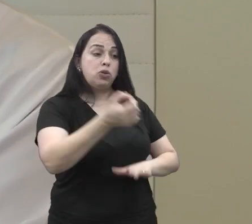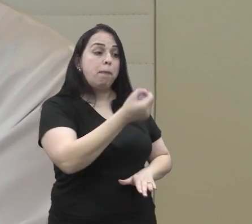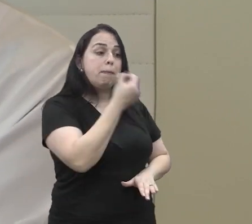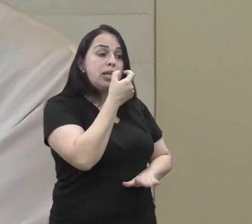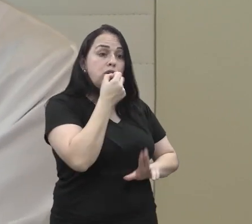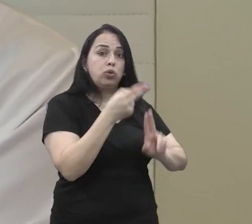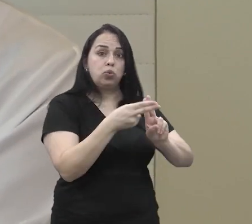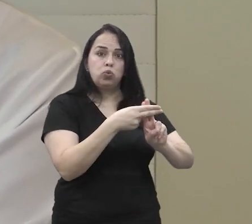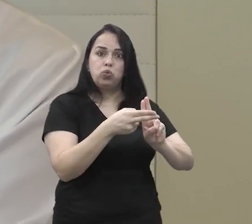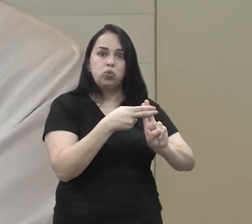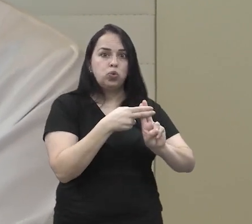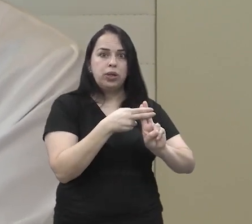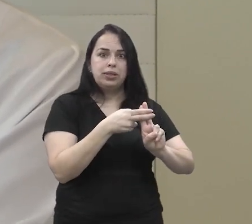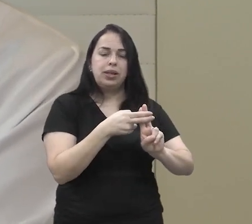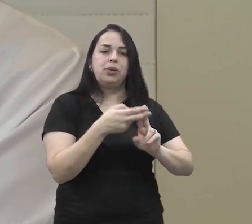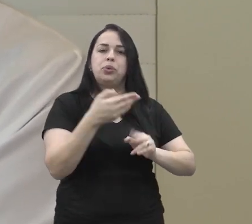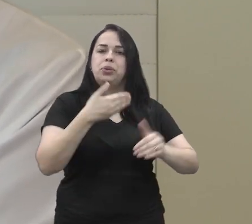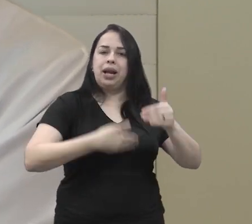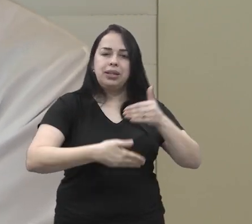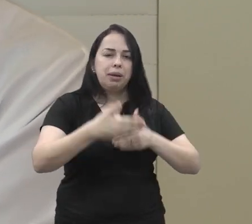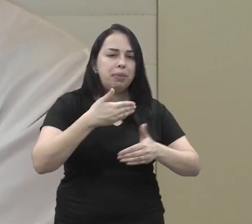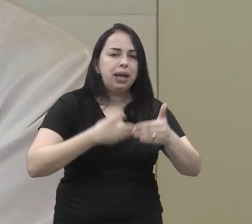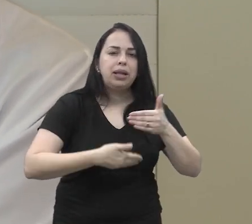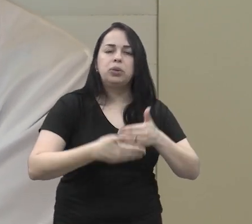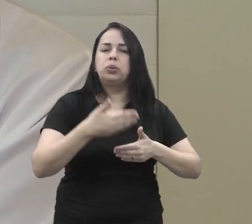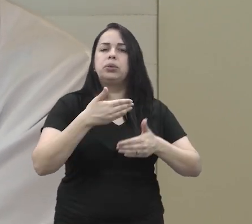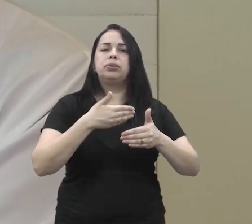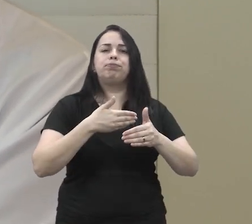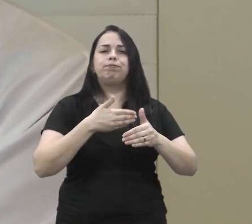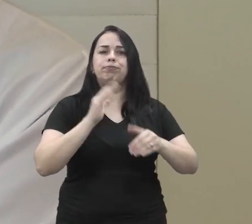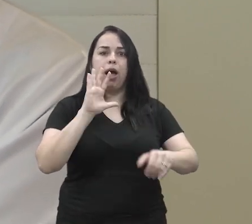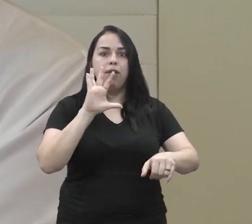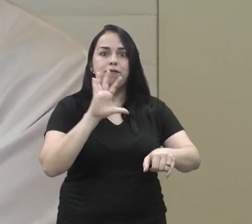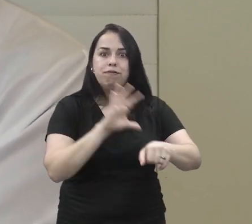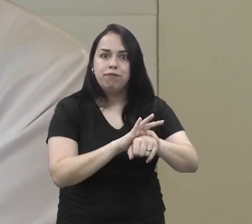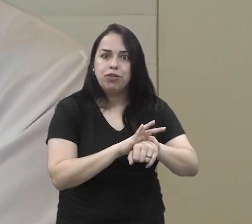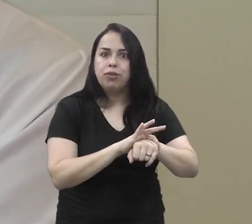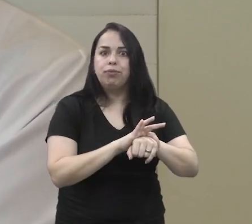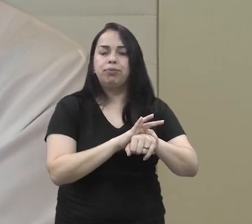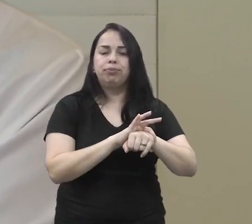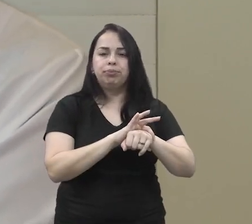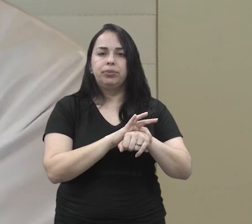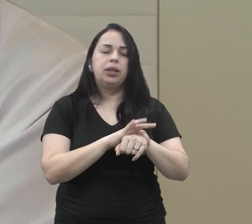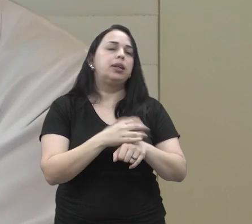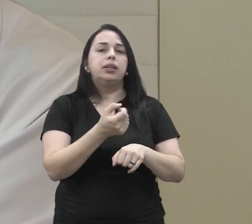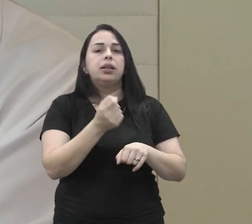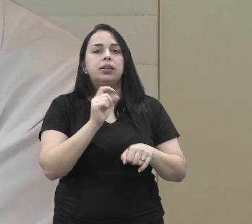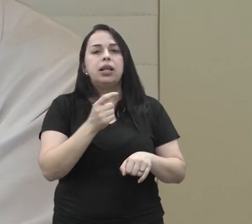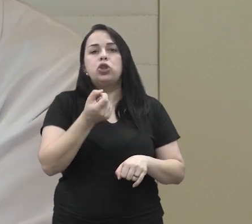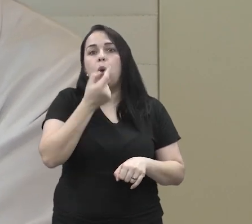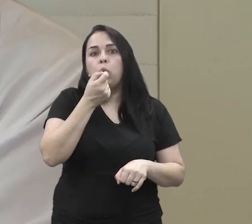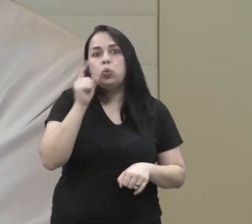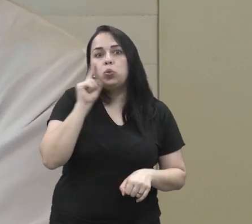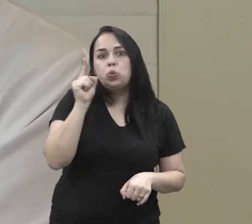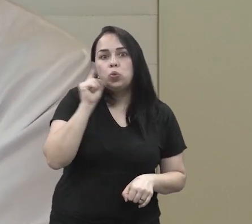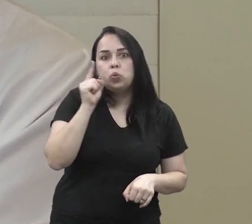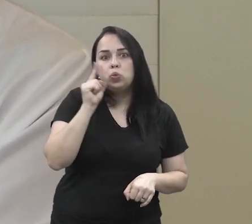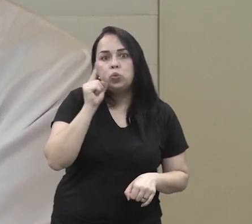a medicação no SUS e o tratamento é com antirretrovirais que você